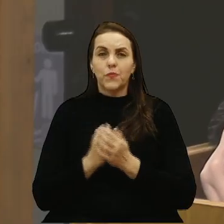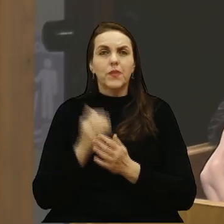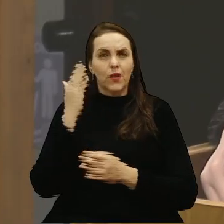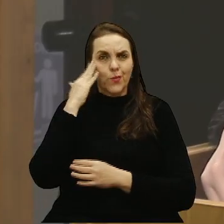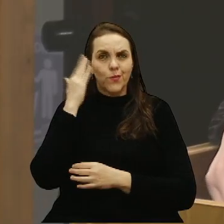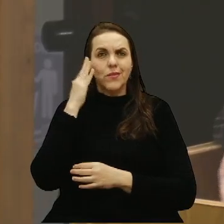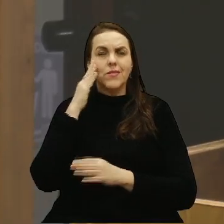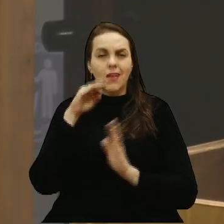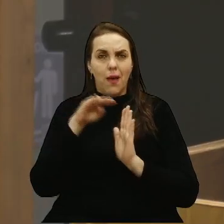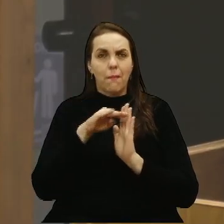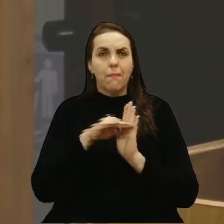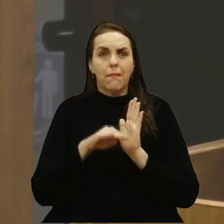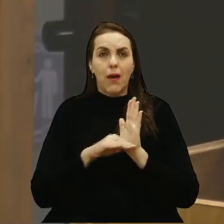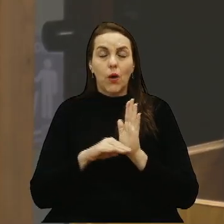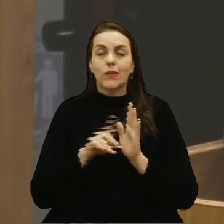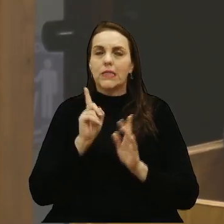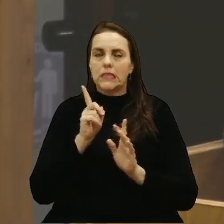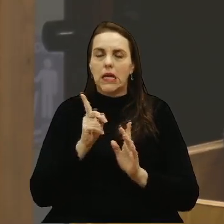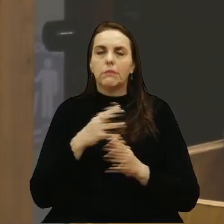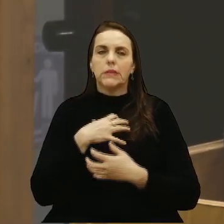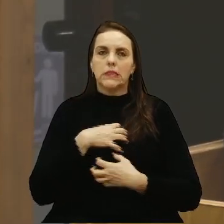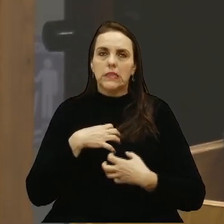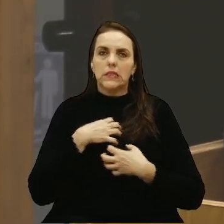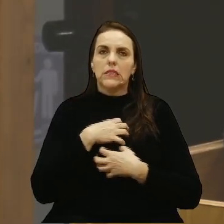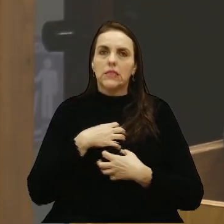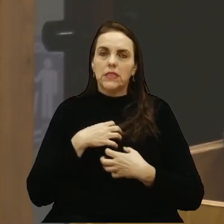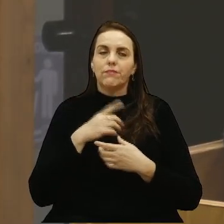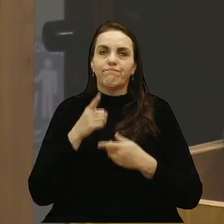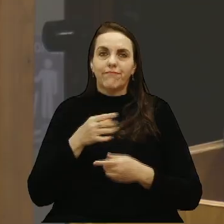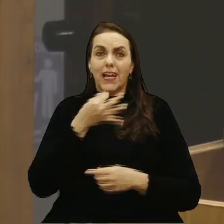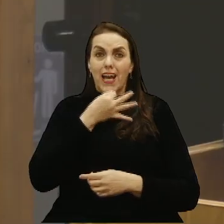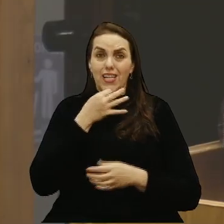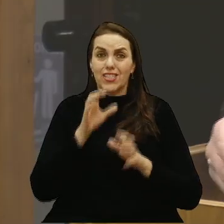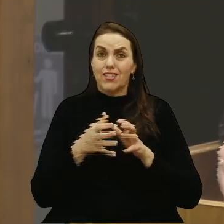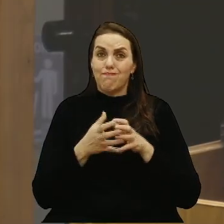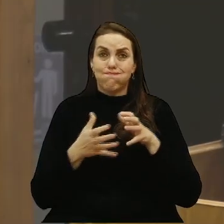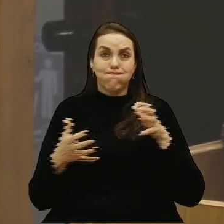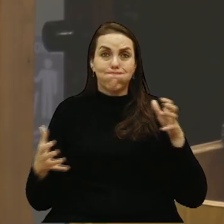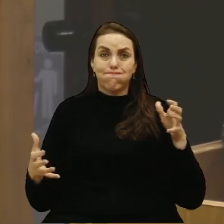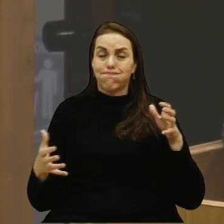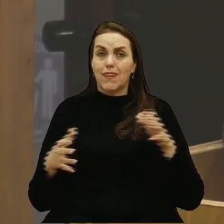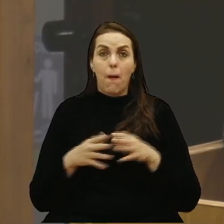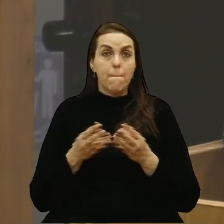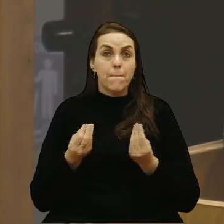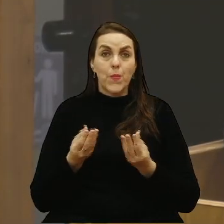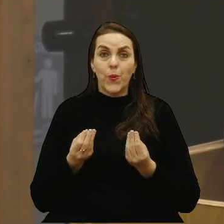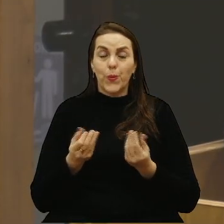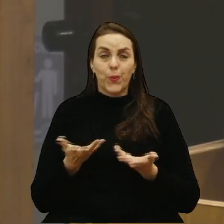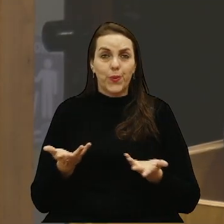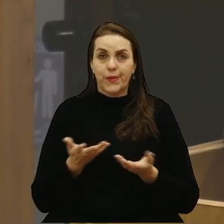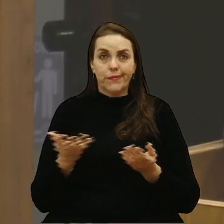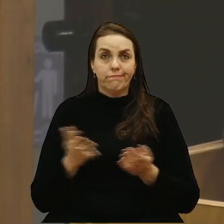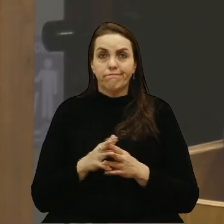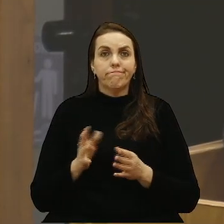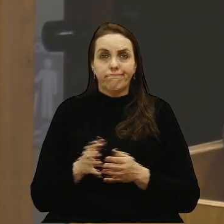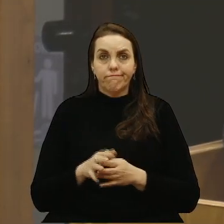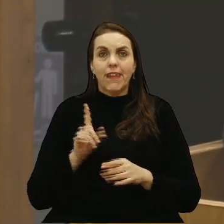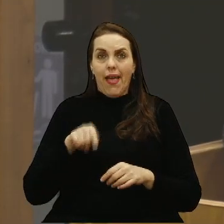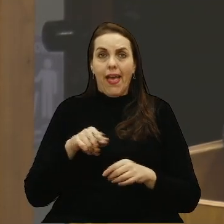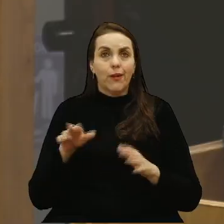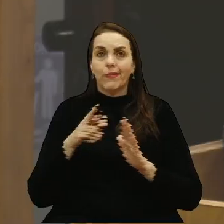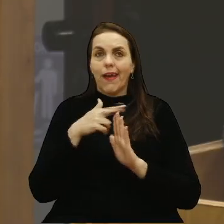pauta que inquieta todos nós, né, porque Caxias, de fato, cresceu e cresceu de maneira desmedida, né, a nossa cidade ela cresceu de maneira